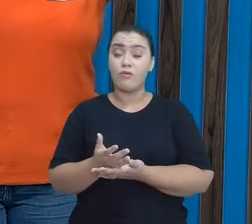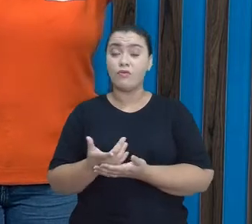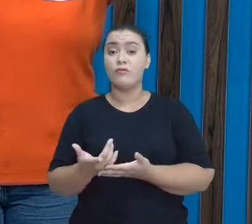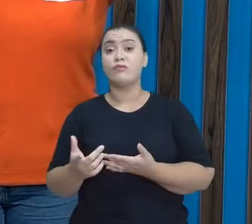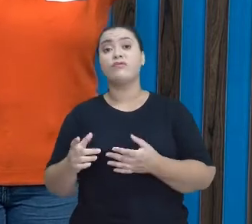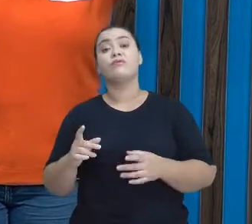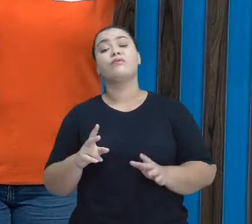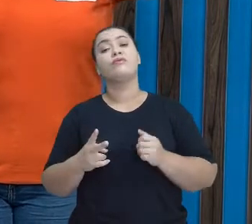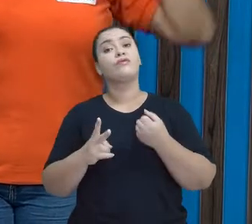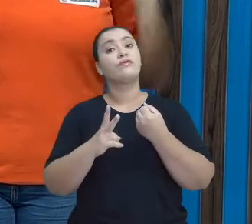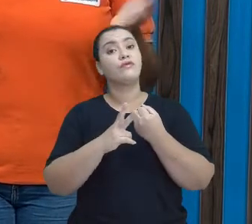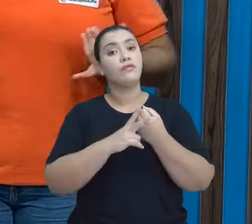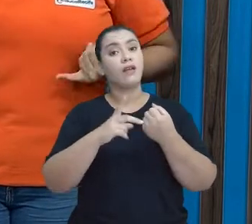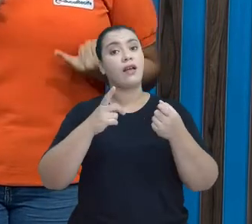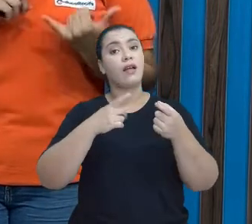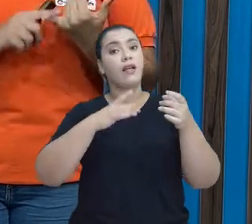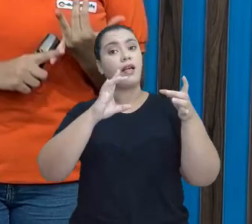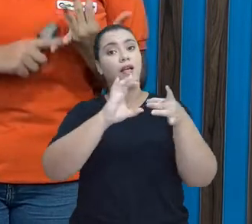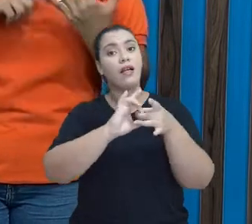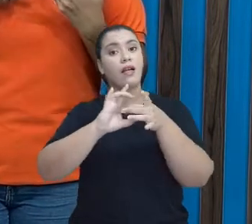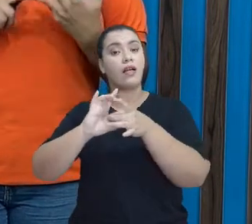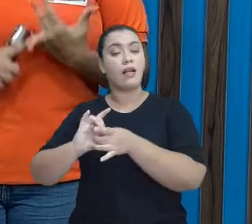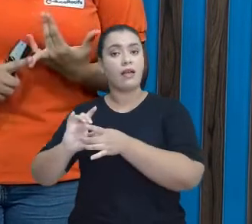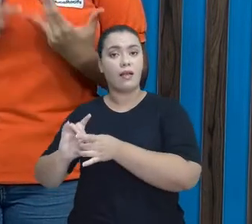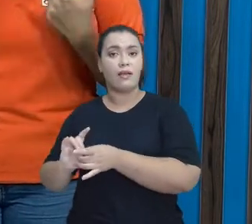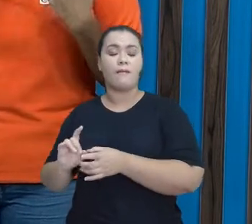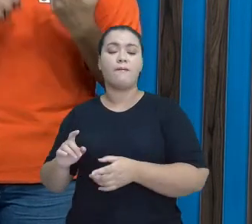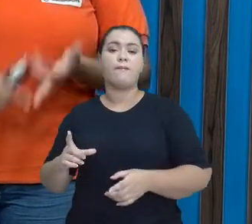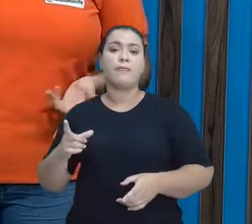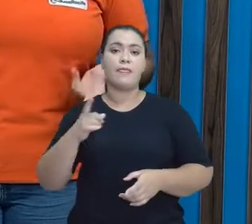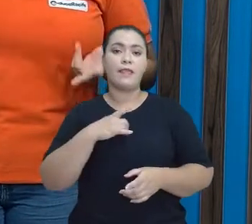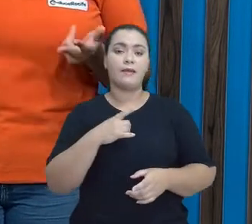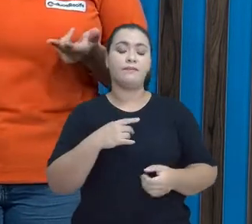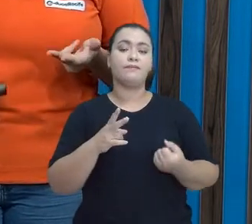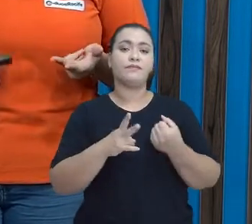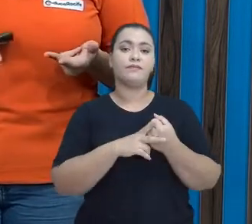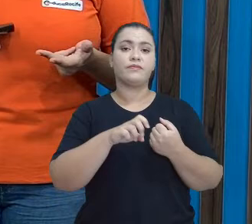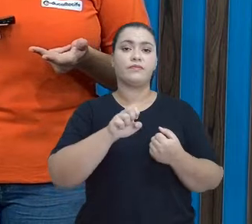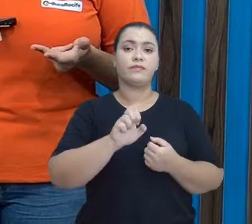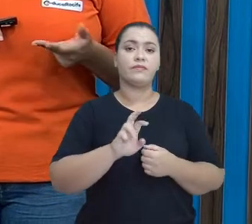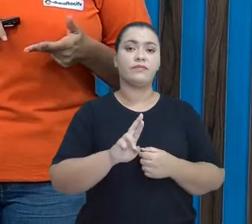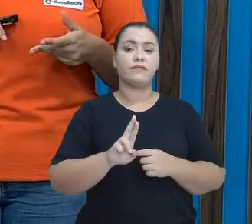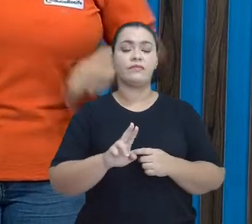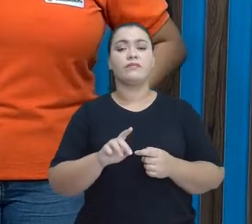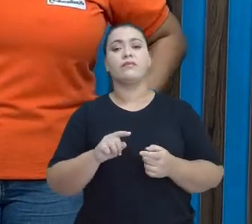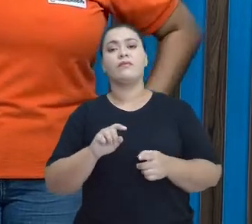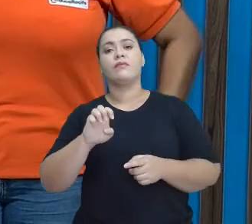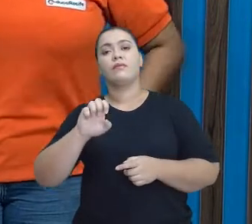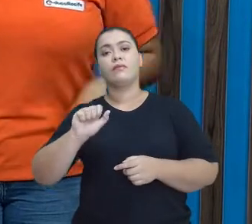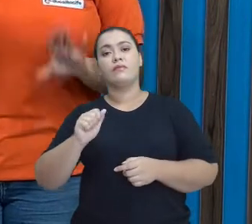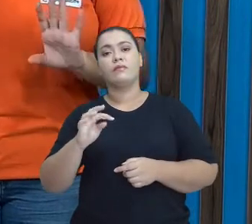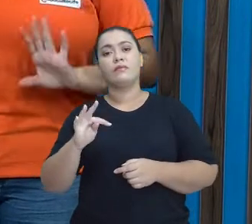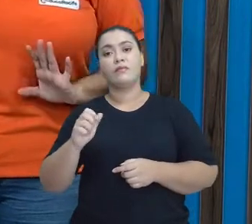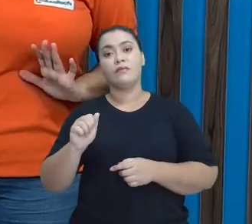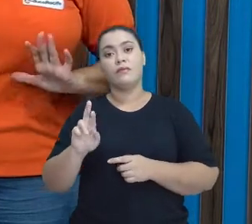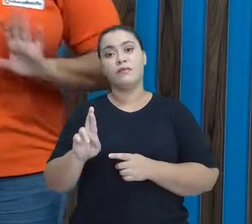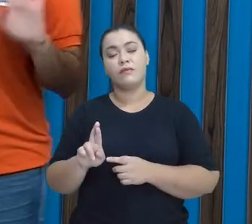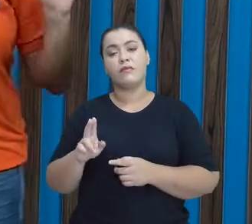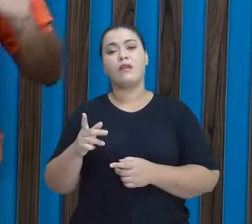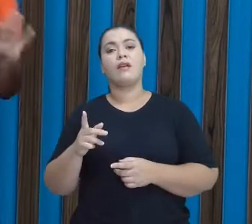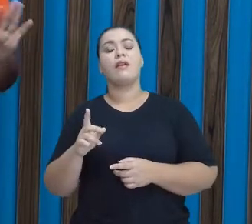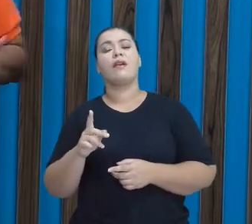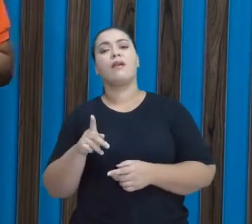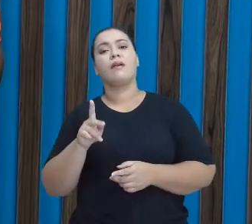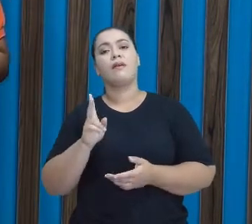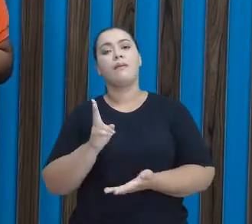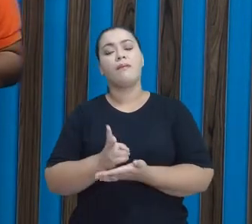de ligação são ser, estar, permanecer. Tá? Então, assim, geralmente o verbo ser